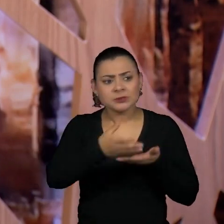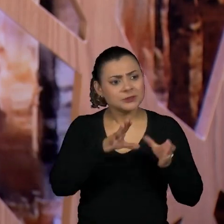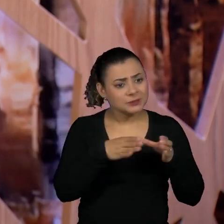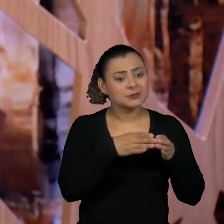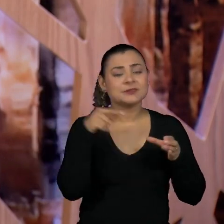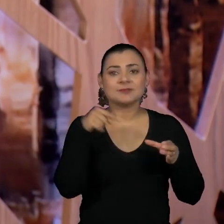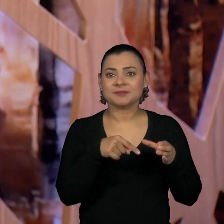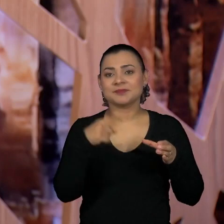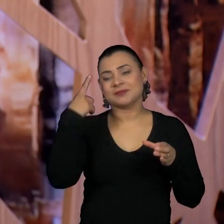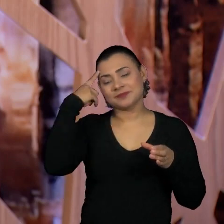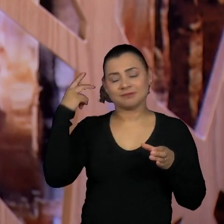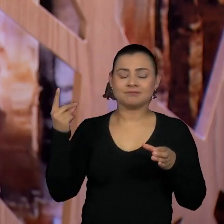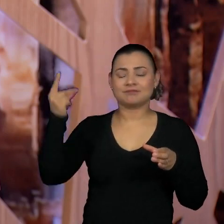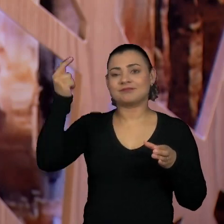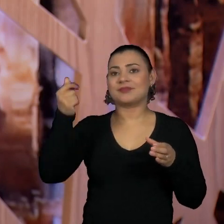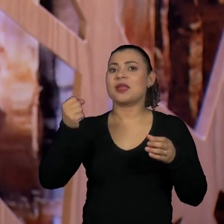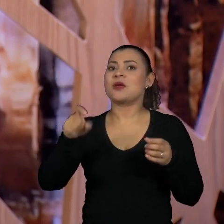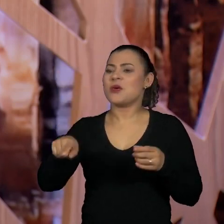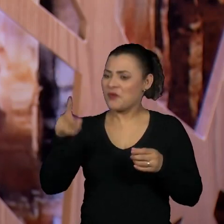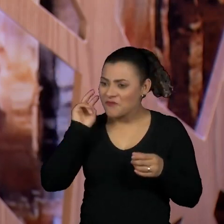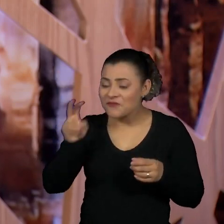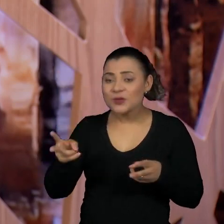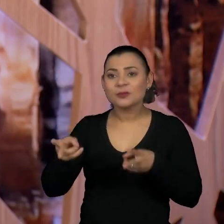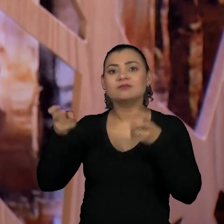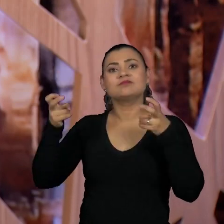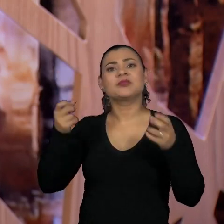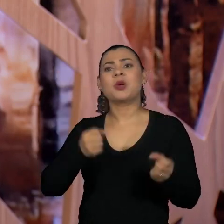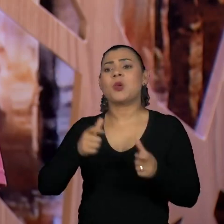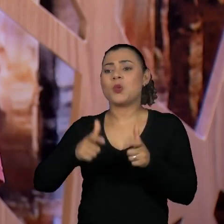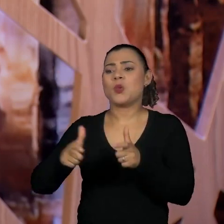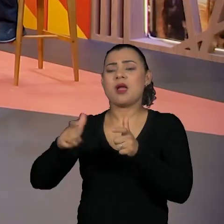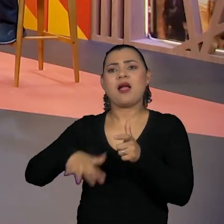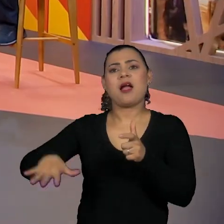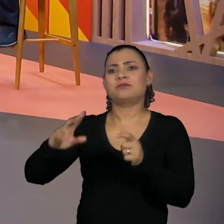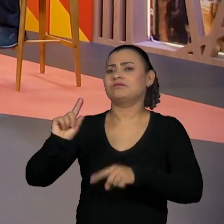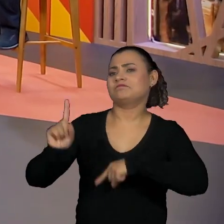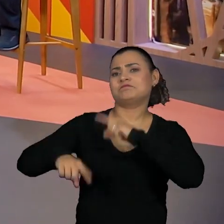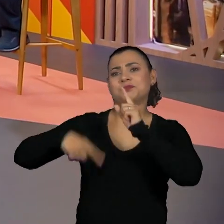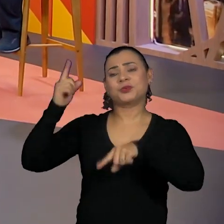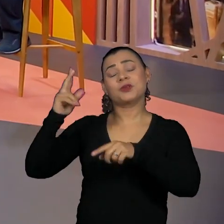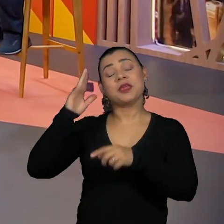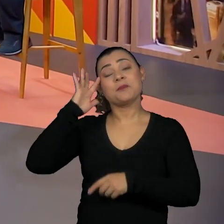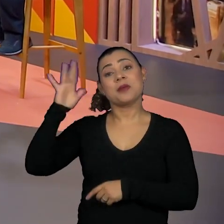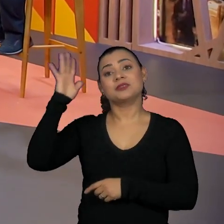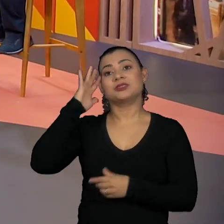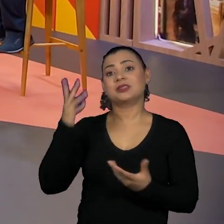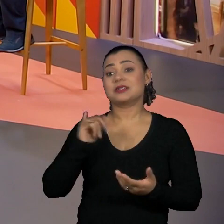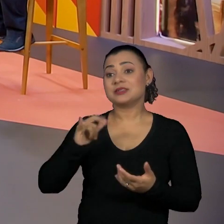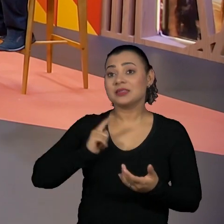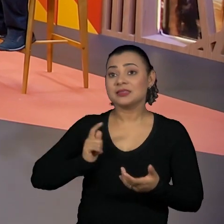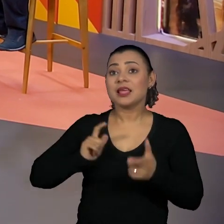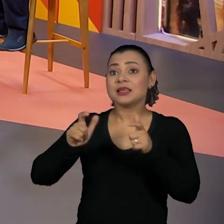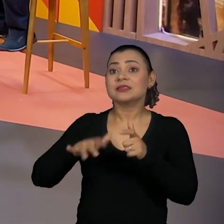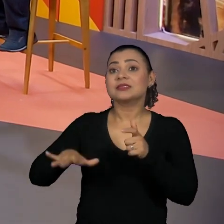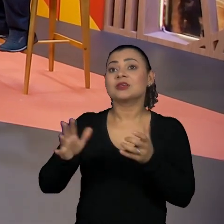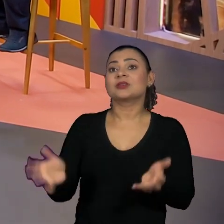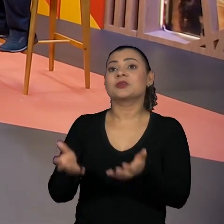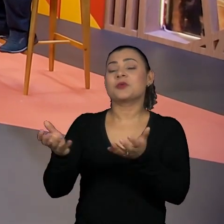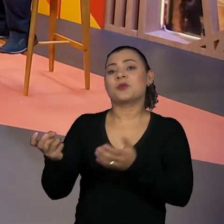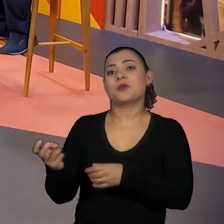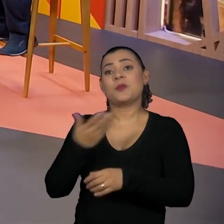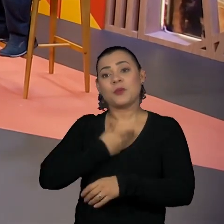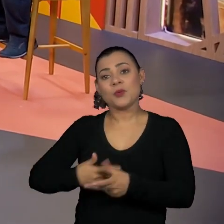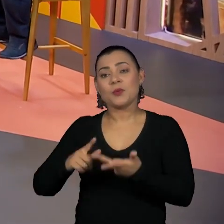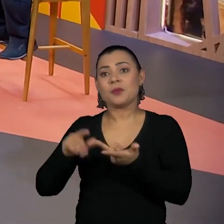coletividade, olha a potencialidade do que está sendo proposto. Imagine se isso tivesse incentivo público,